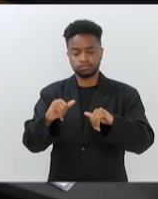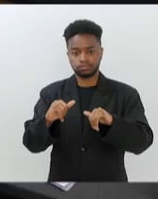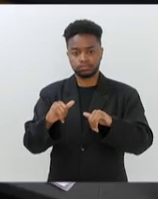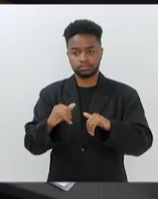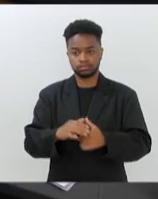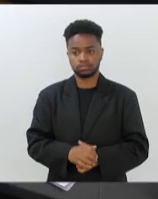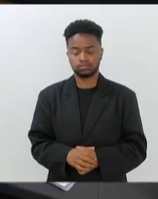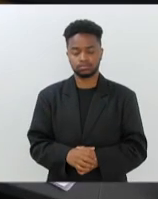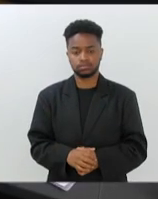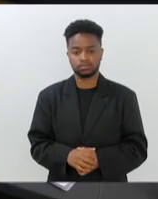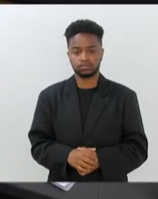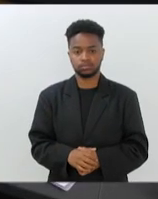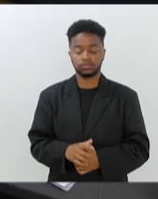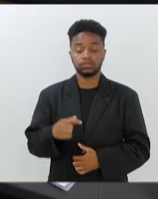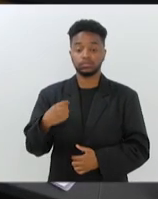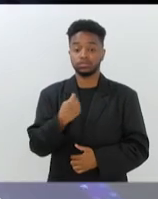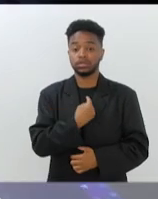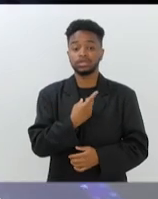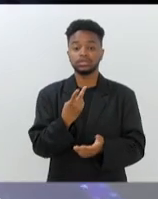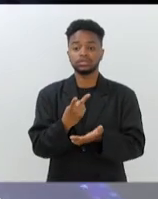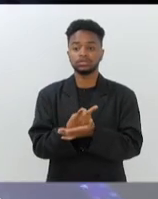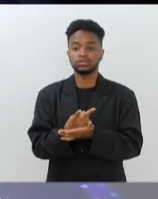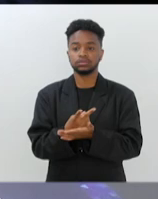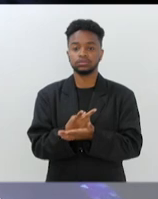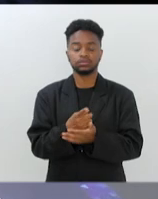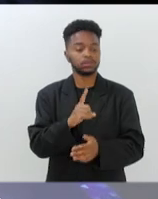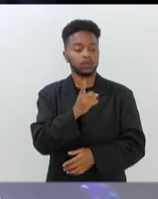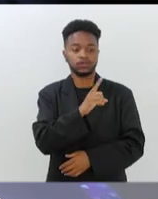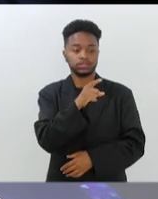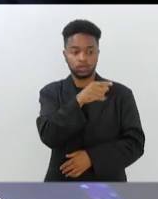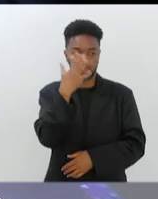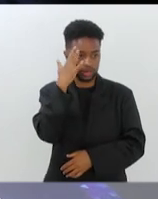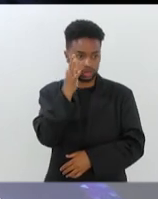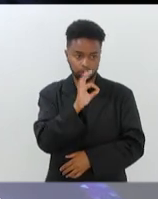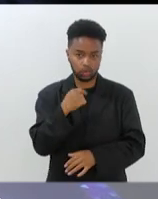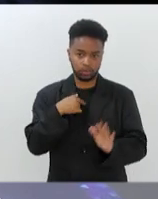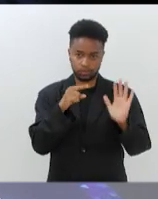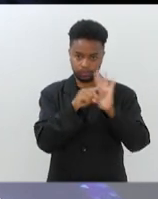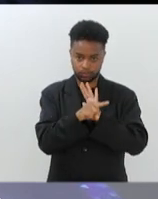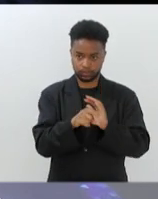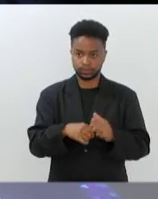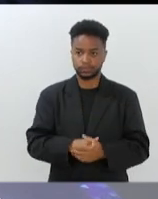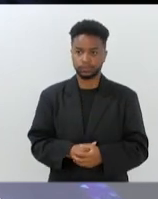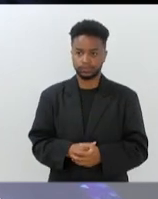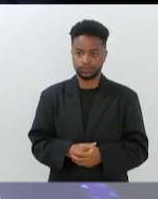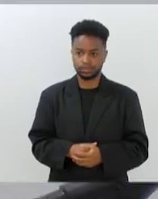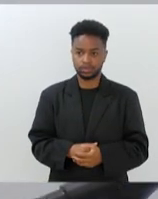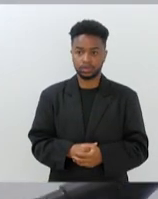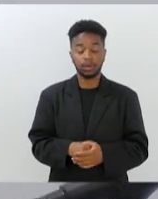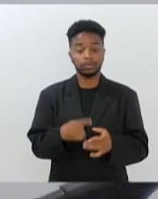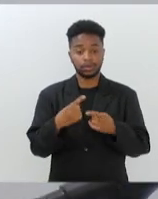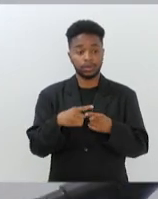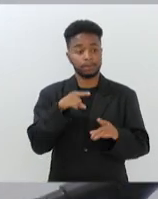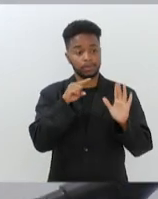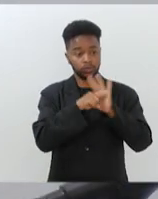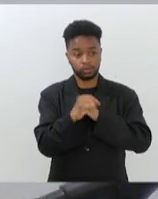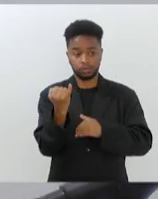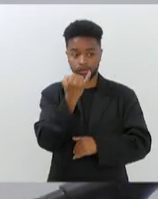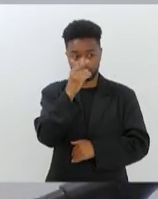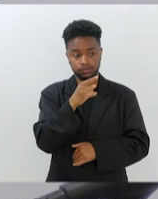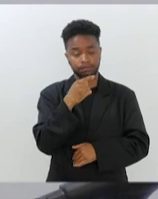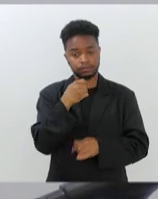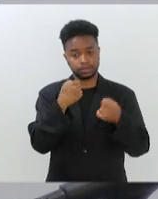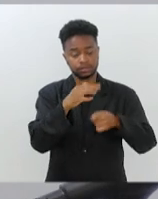especificamente a gente trata sempre em parceria não se se você não compreendeu a pergunta e essa pergunta determinante Eu gostaria que o senhor fosse objetivo